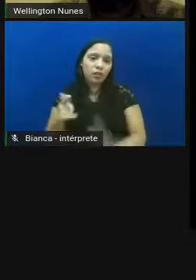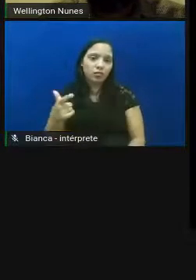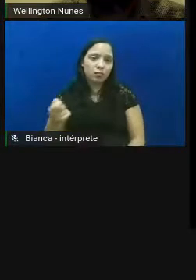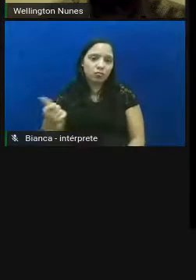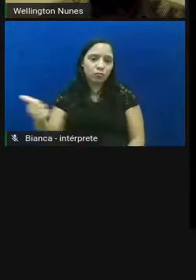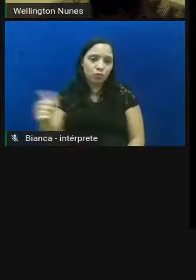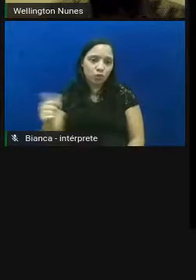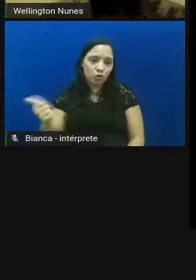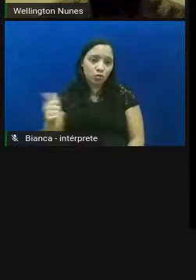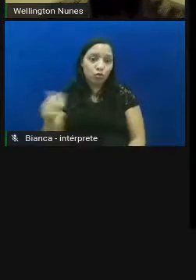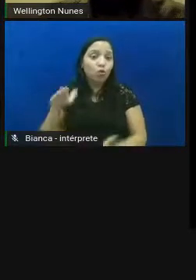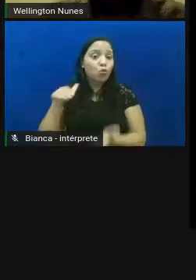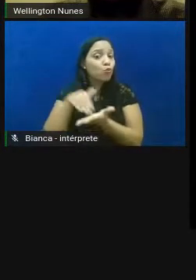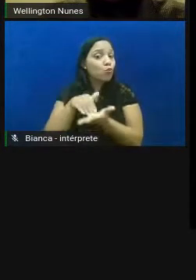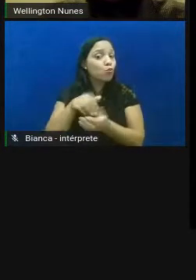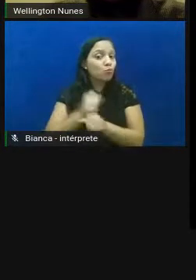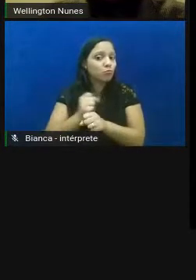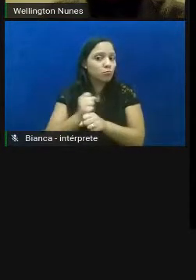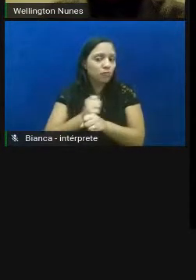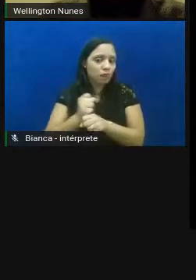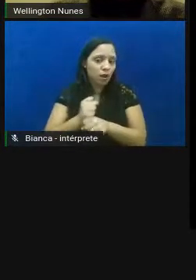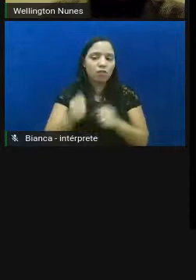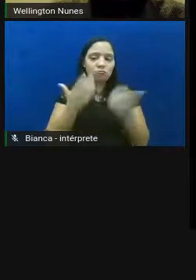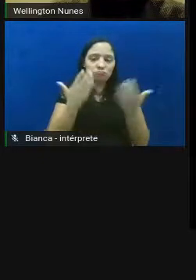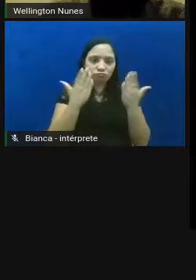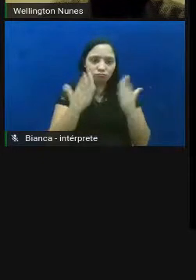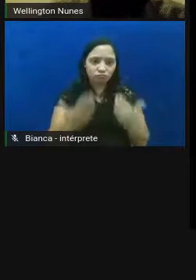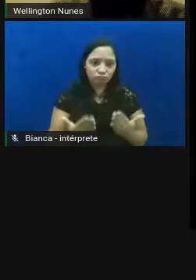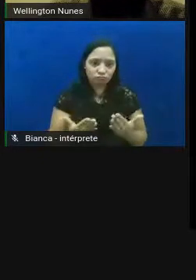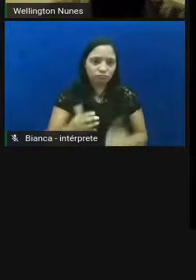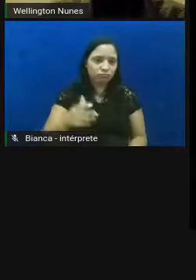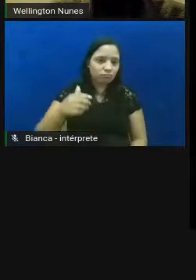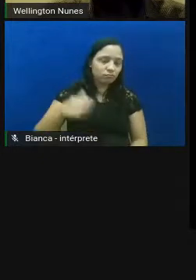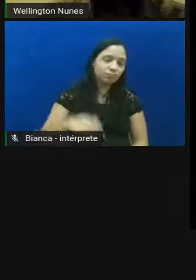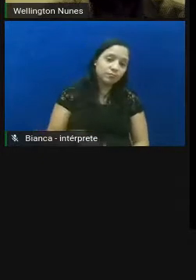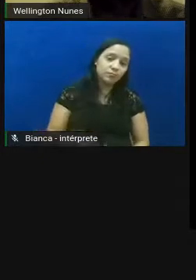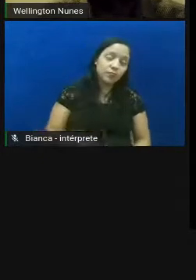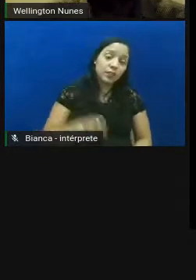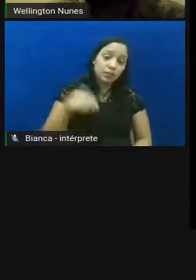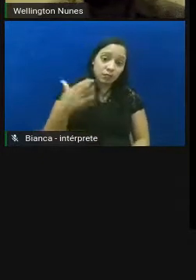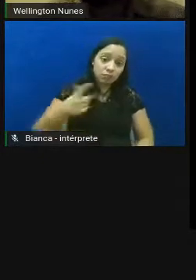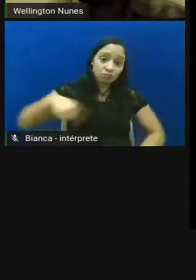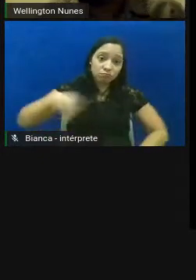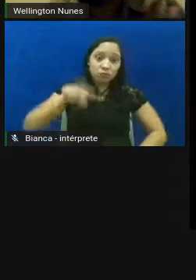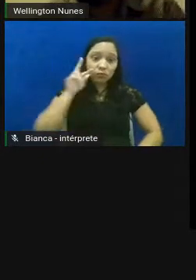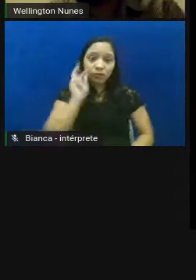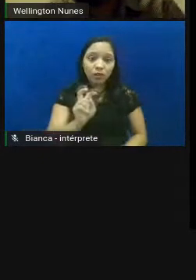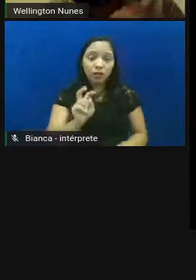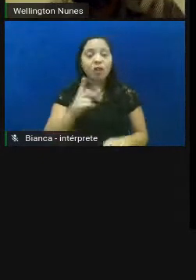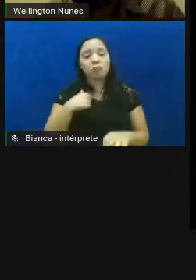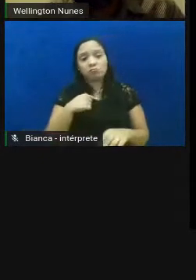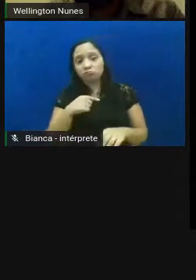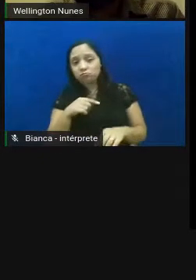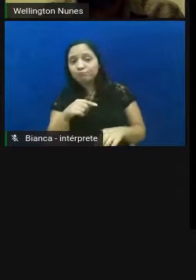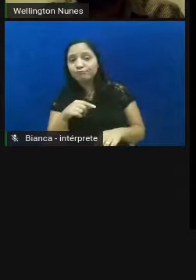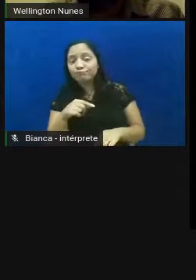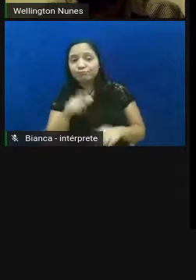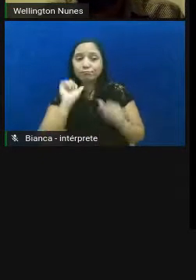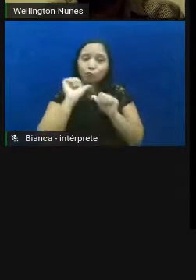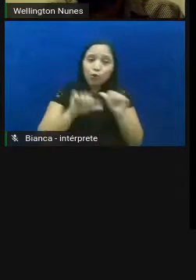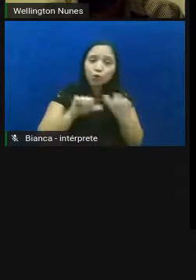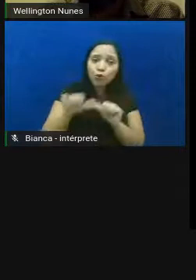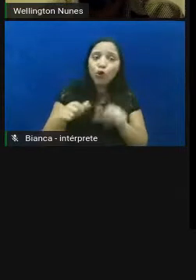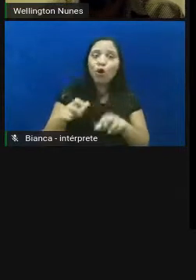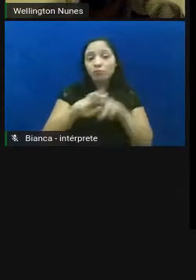foi o último ano analisado. Então, a gente consegue observar que houve uma mudança, como o crescimento das áreas